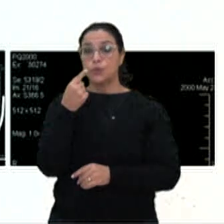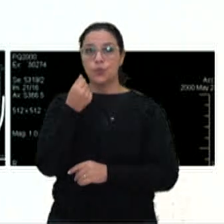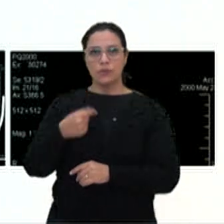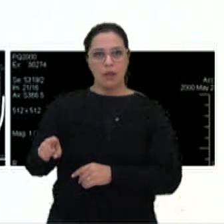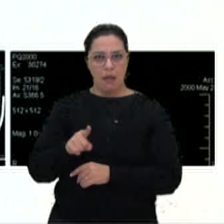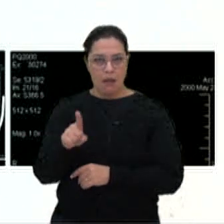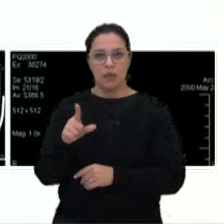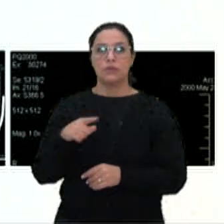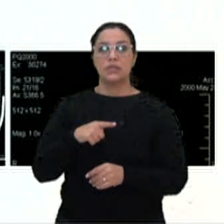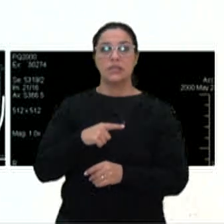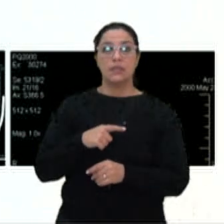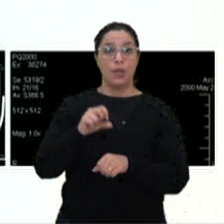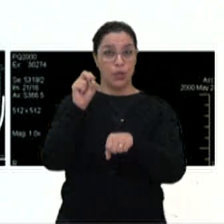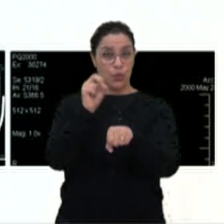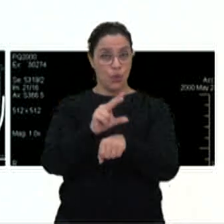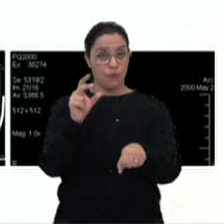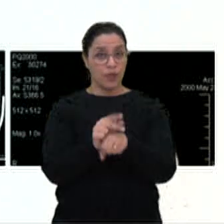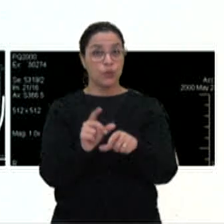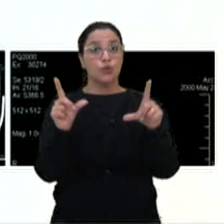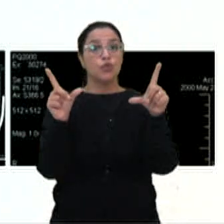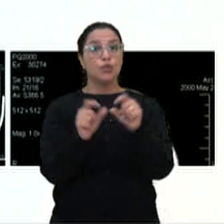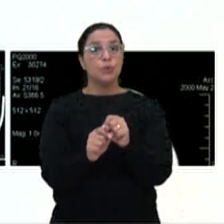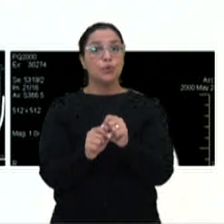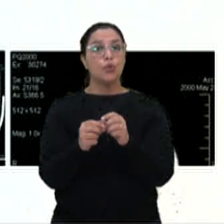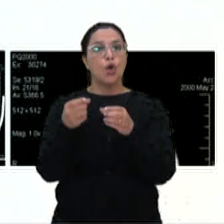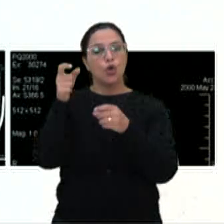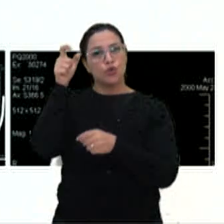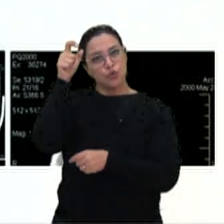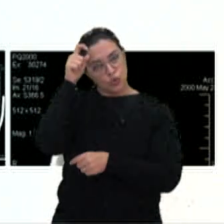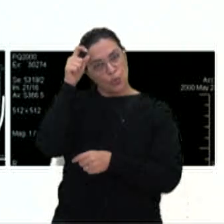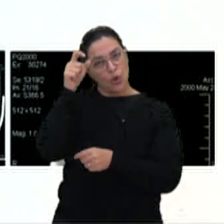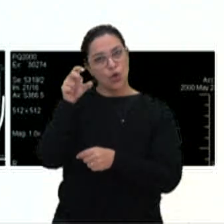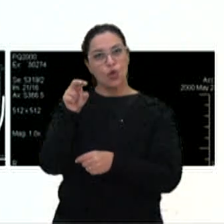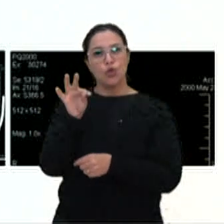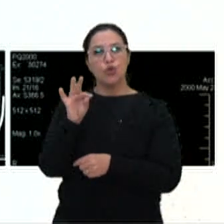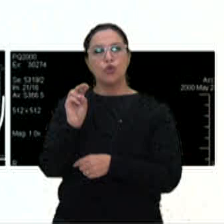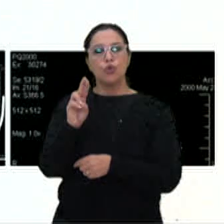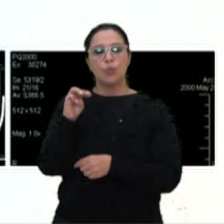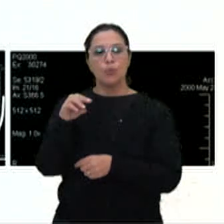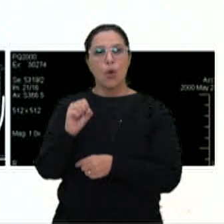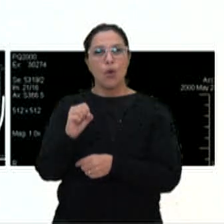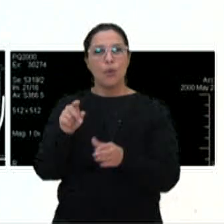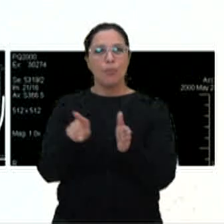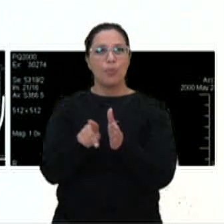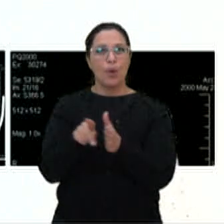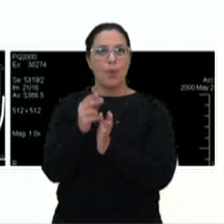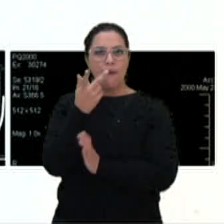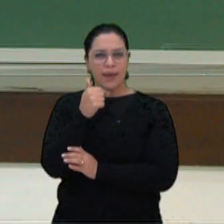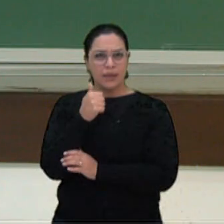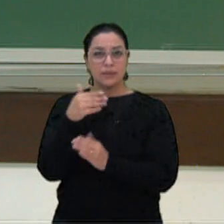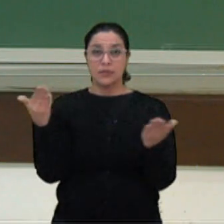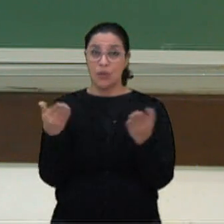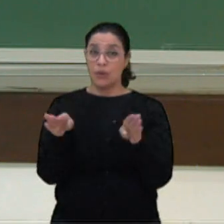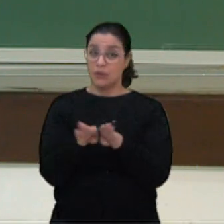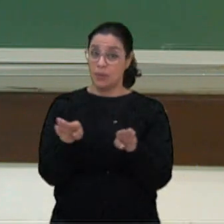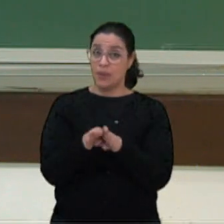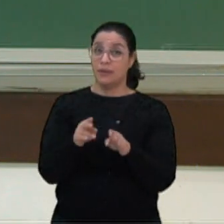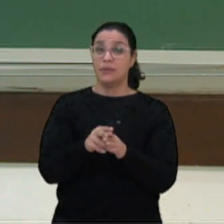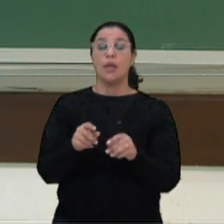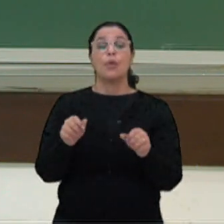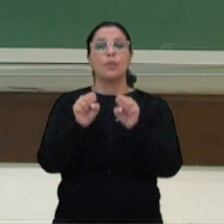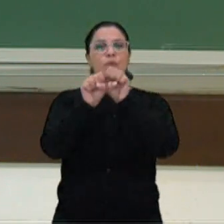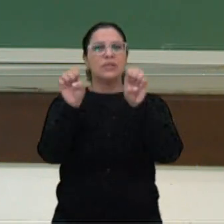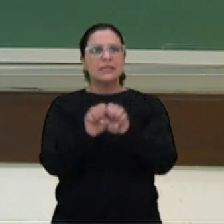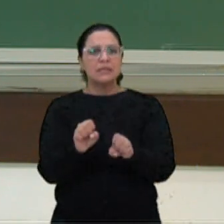camundongos, vírus Zika elimina tumor cerebral comum em crianças. Então, olha que bacana. Já que o vírus tem afinidade com células do sistema